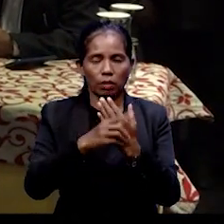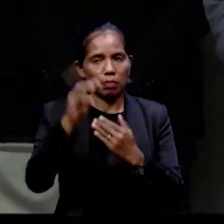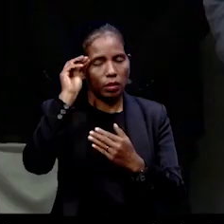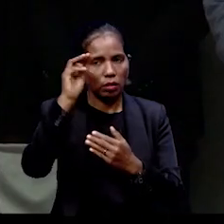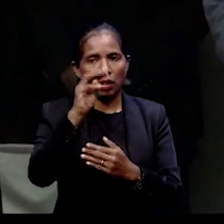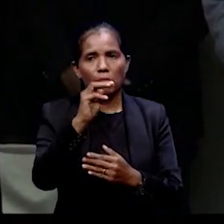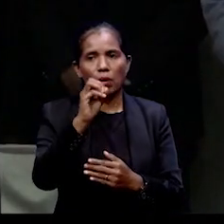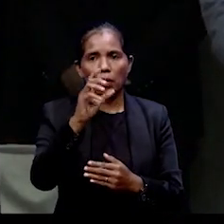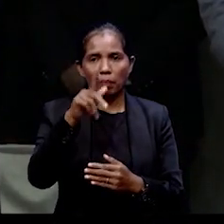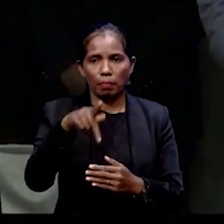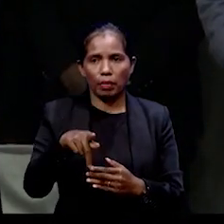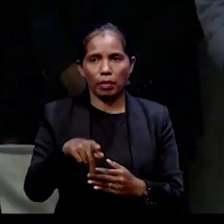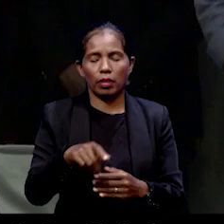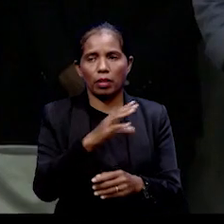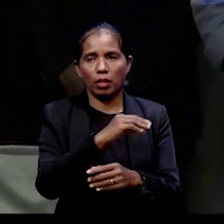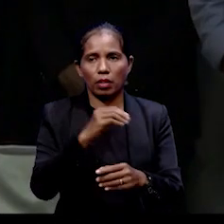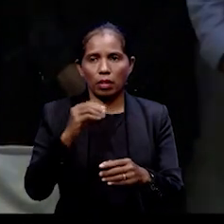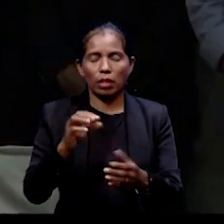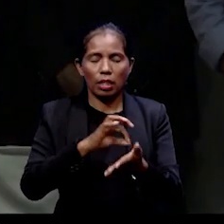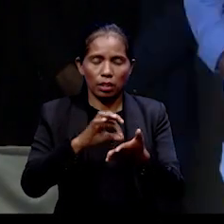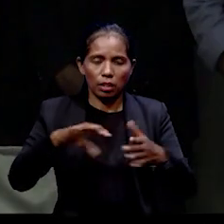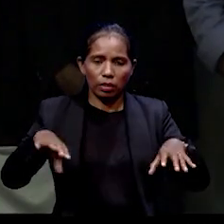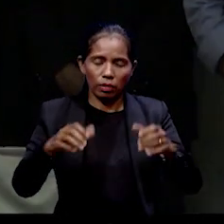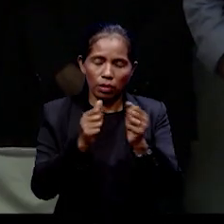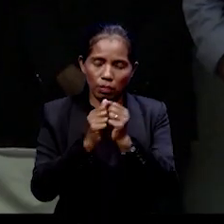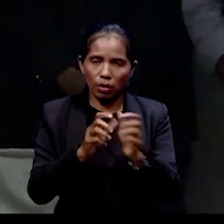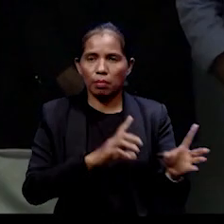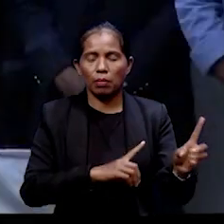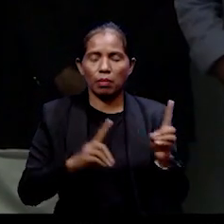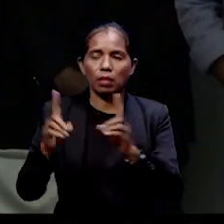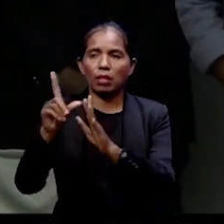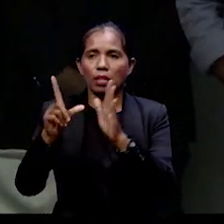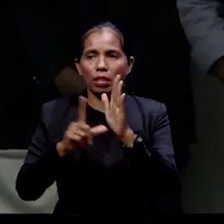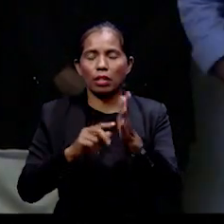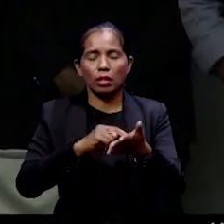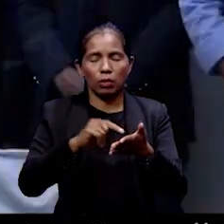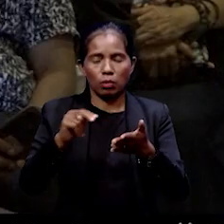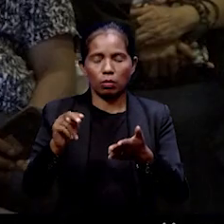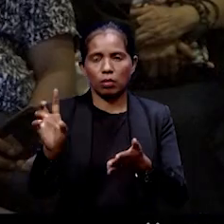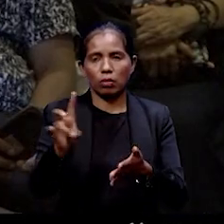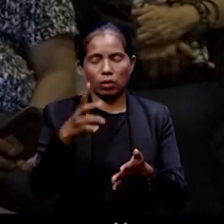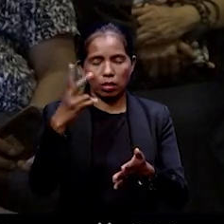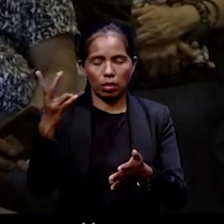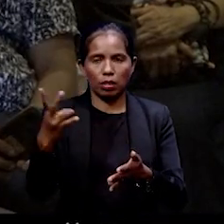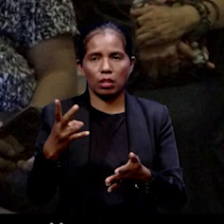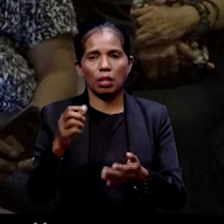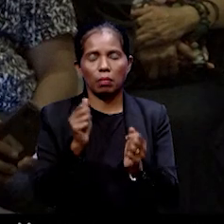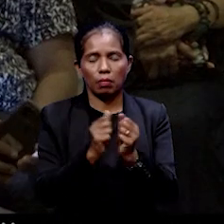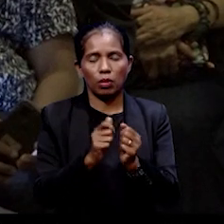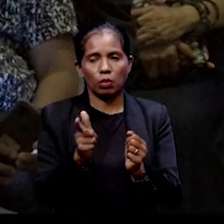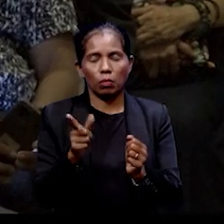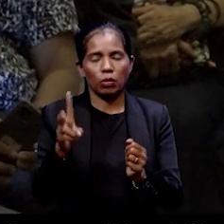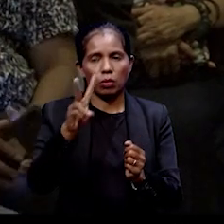ho Kamra Komersi Industri Timor Leste, asina akordu implementasaun ba dekretu lain numero san resing hitu bara ring rua ron resing ida, ron resin